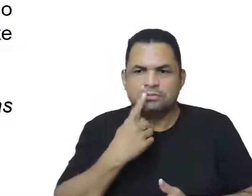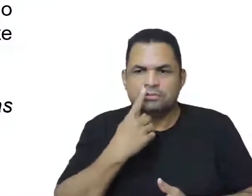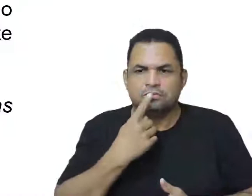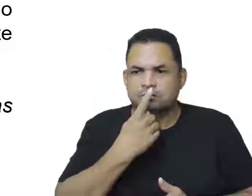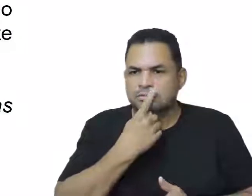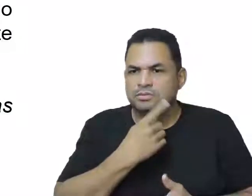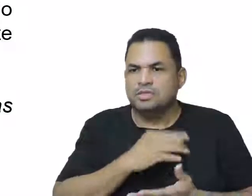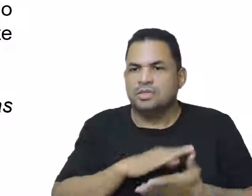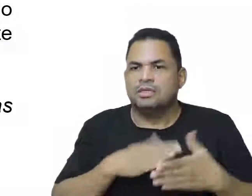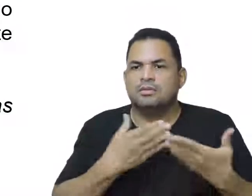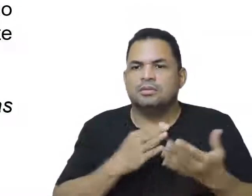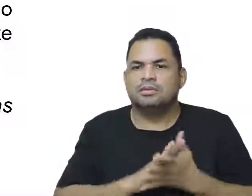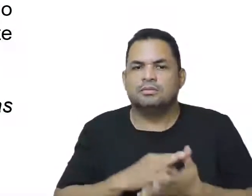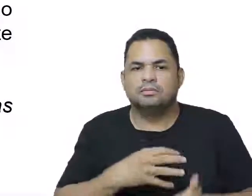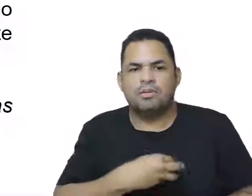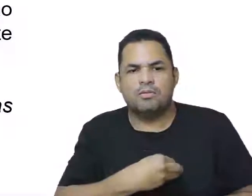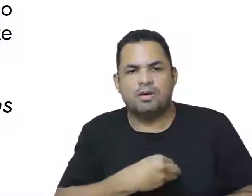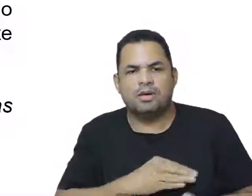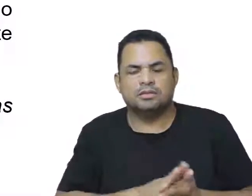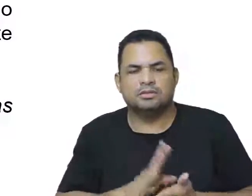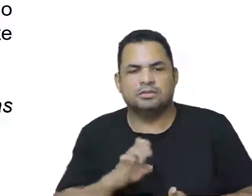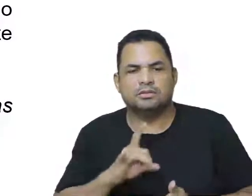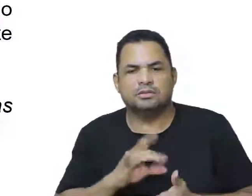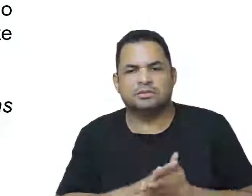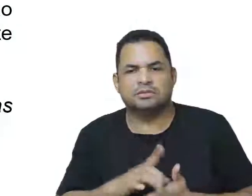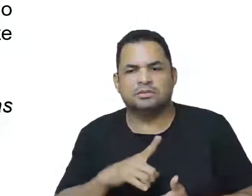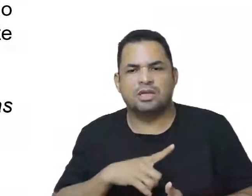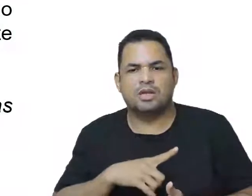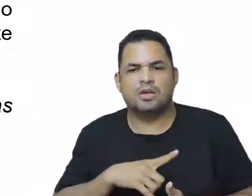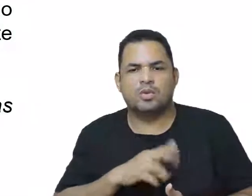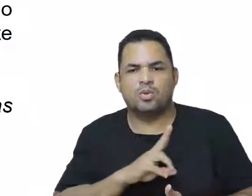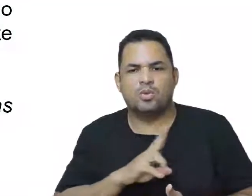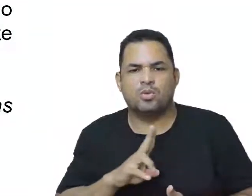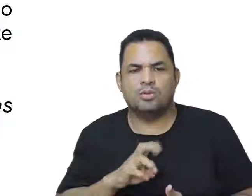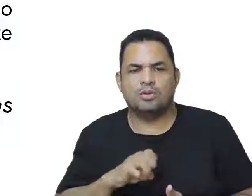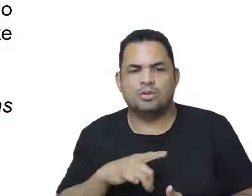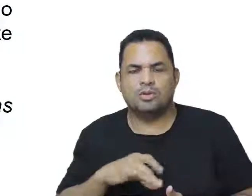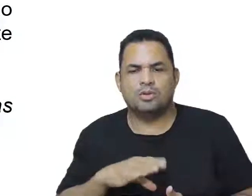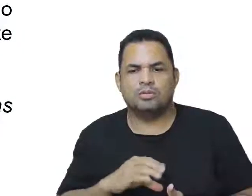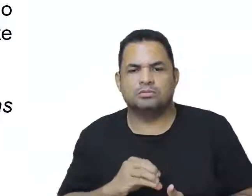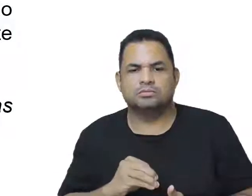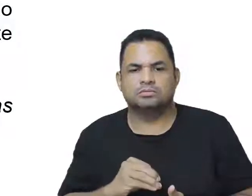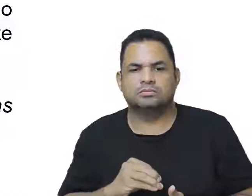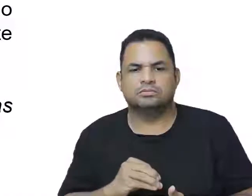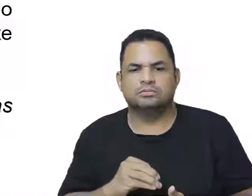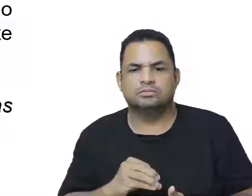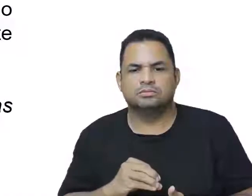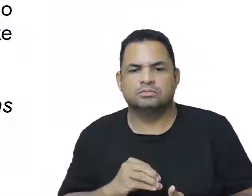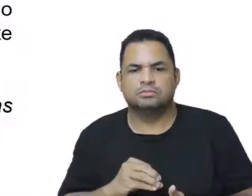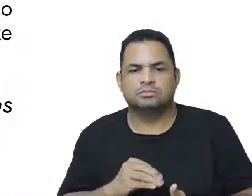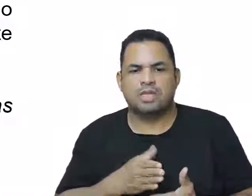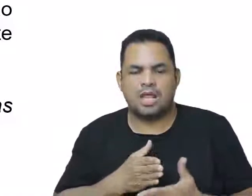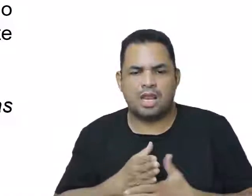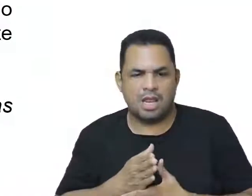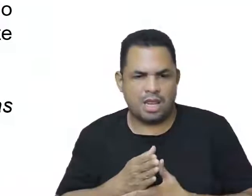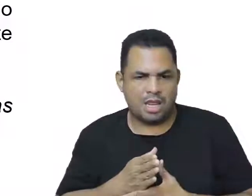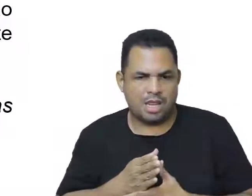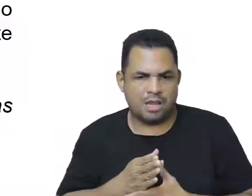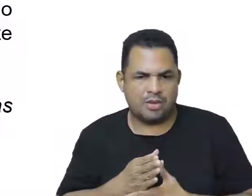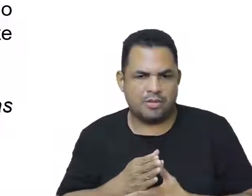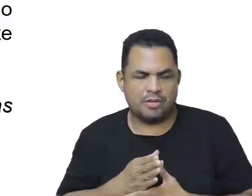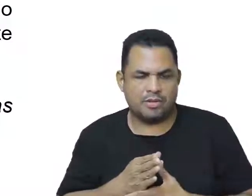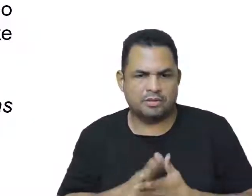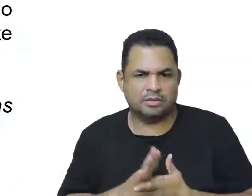glândulas endócrinas são denominadas hormônios e lançadas diretamente nos vasos sanguíneos, ou seja, são